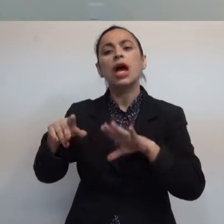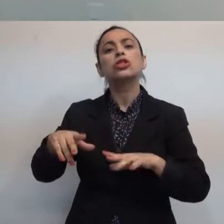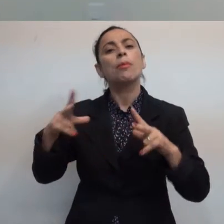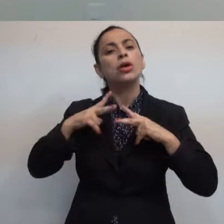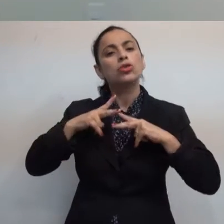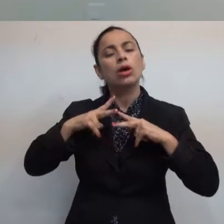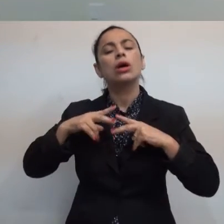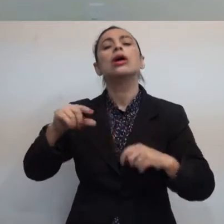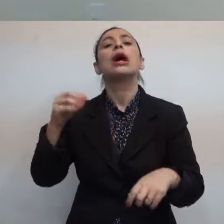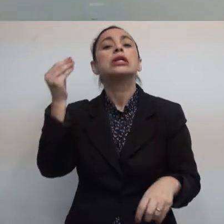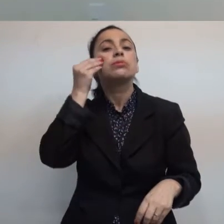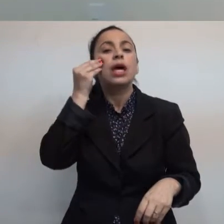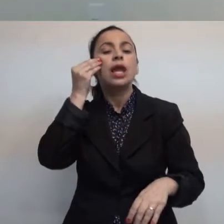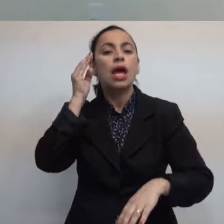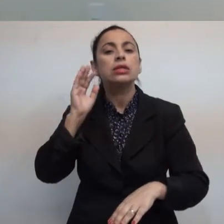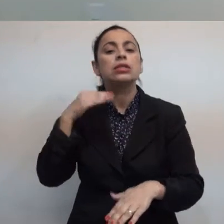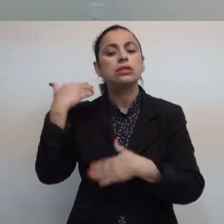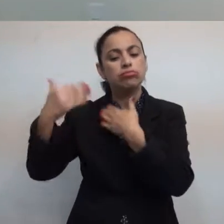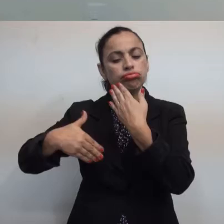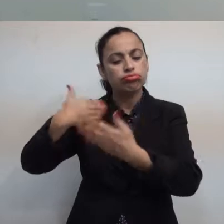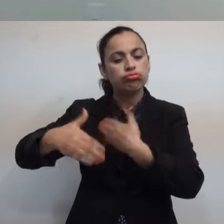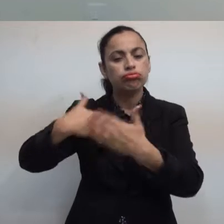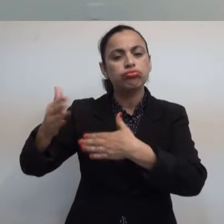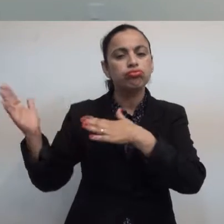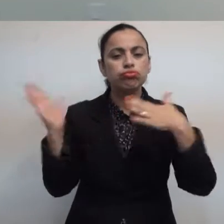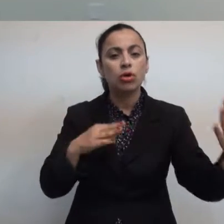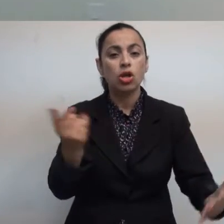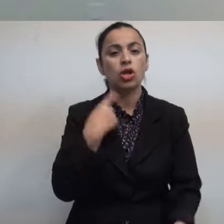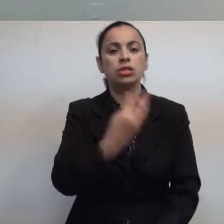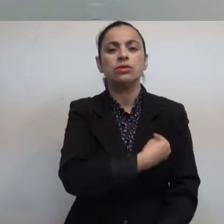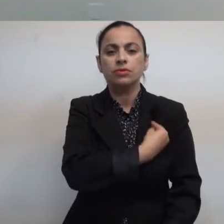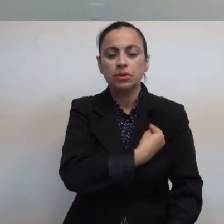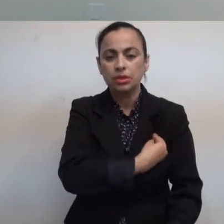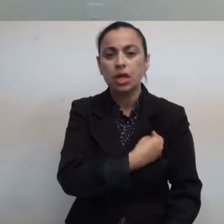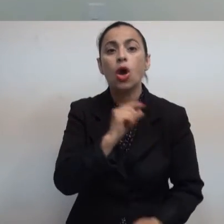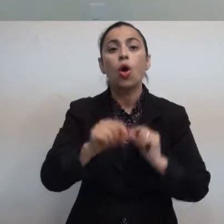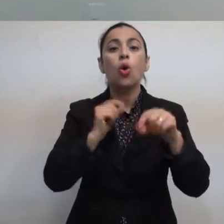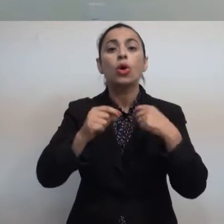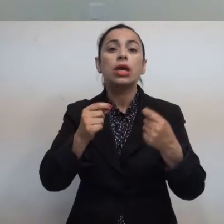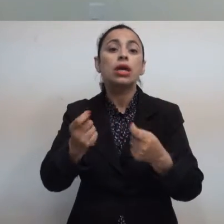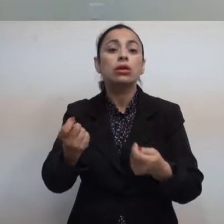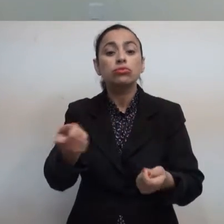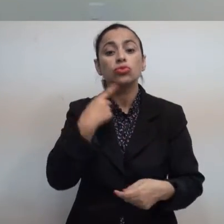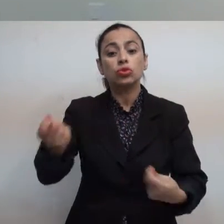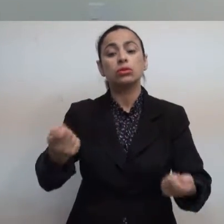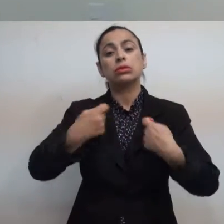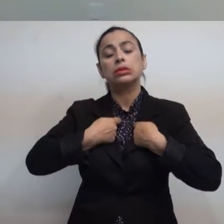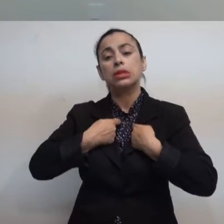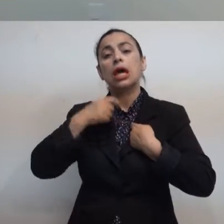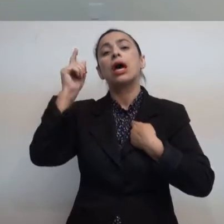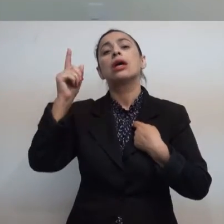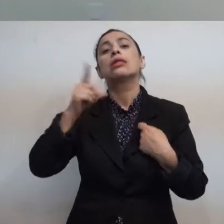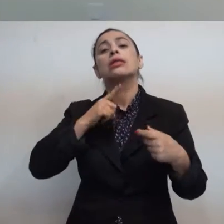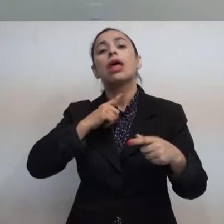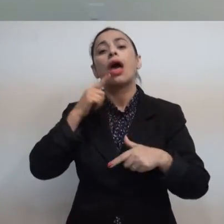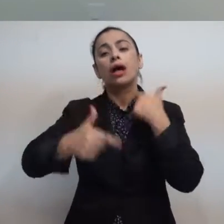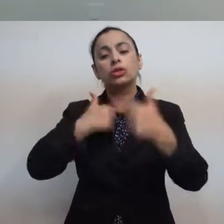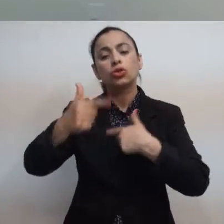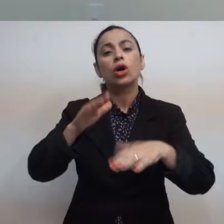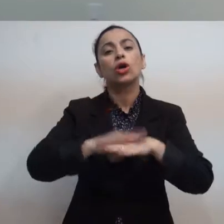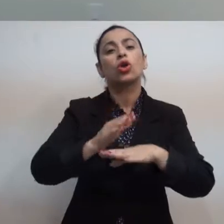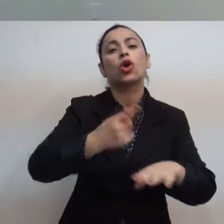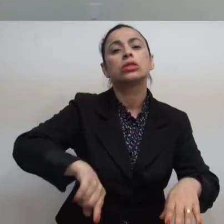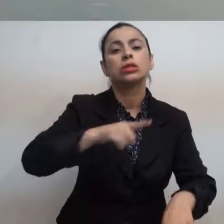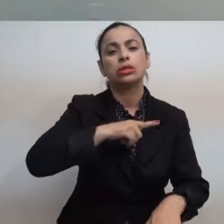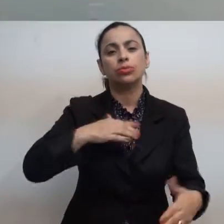especificidades pessoais, as nossas experiências ao longo da nossa vida e o que nos fez